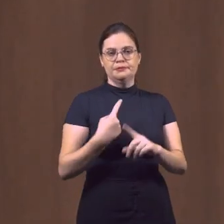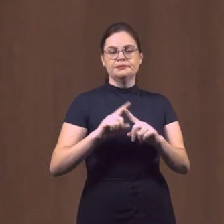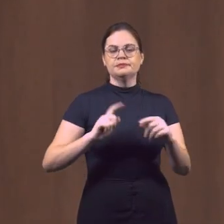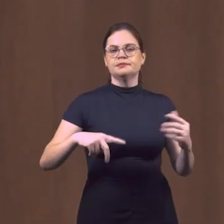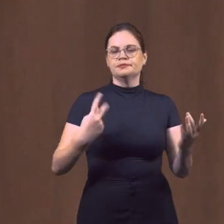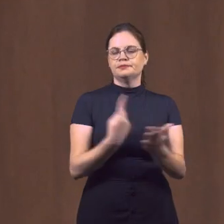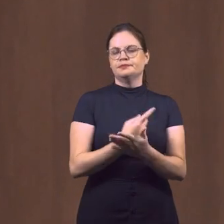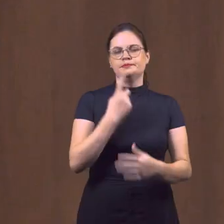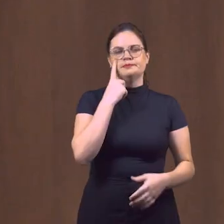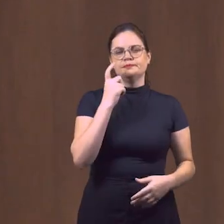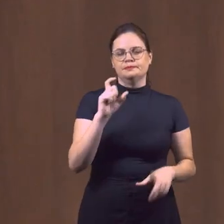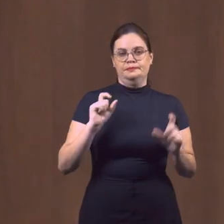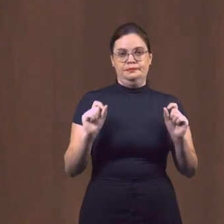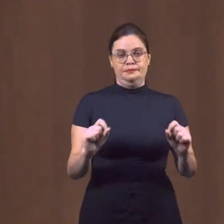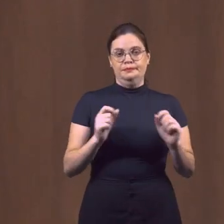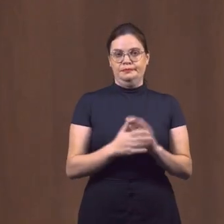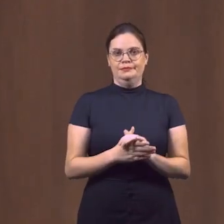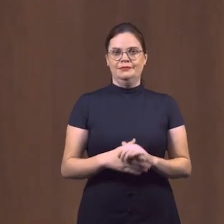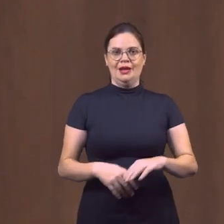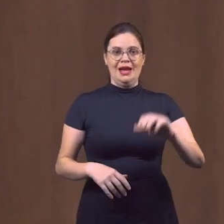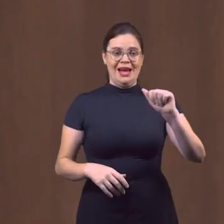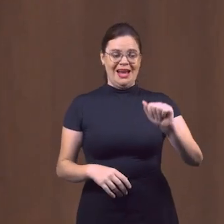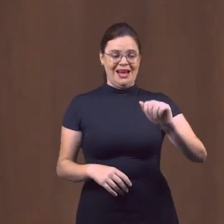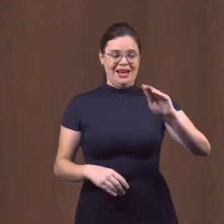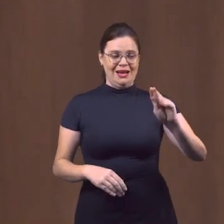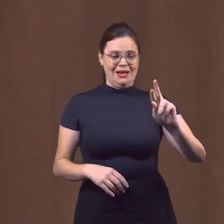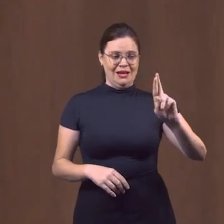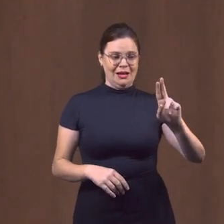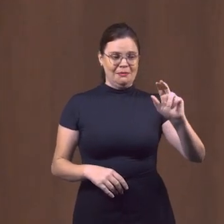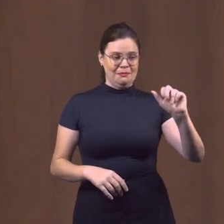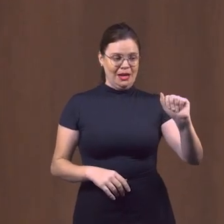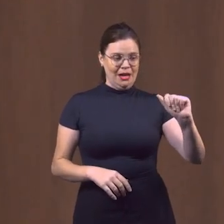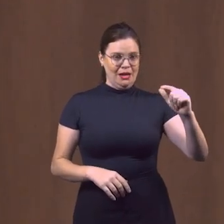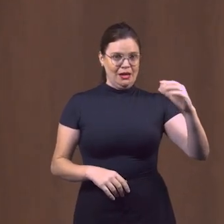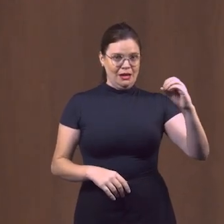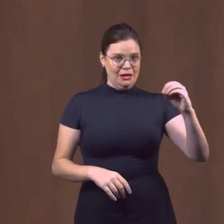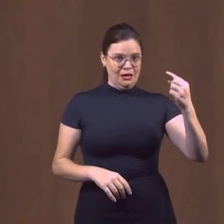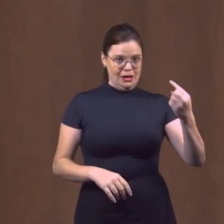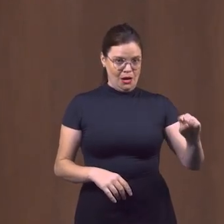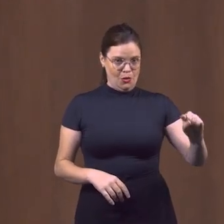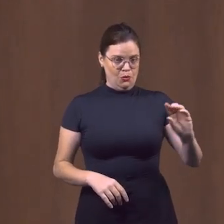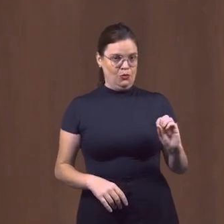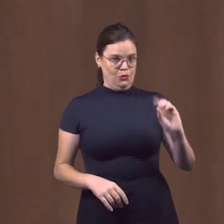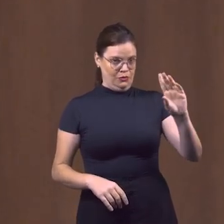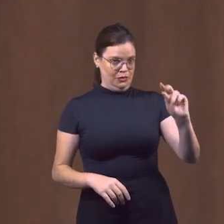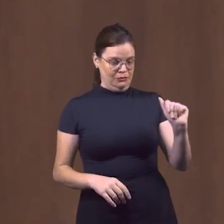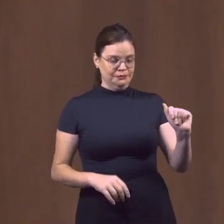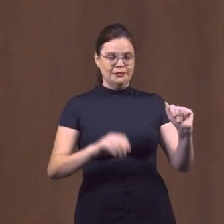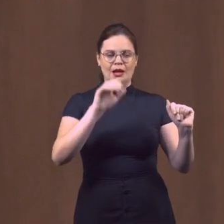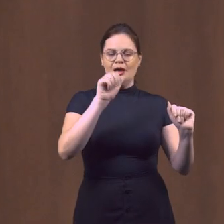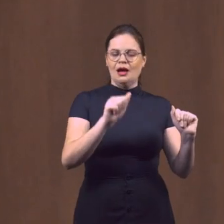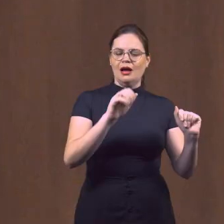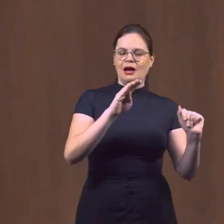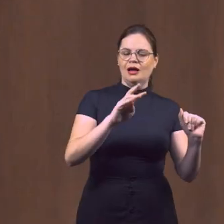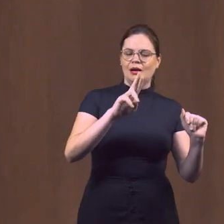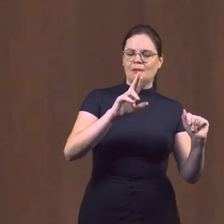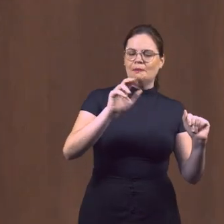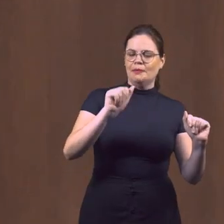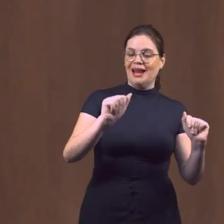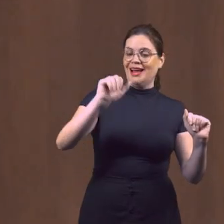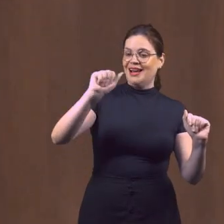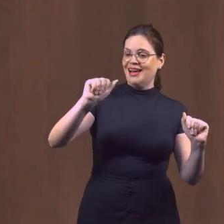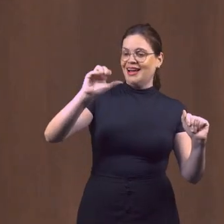nome dele. De Abrão se tornou Abraão. E no caso de Sarai, Deus ele tirou uma letra.